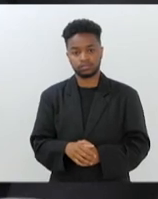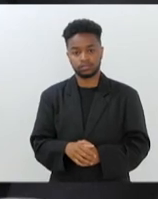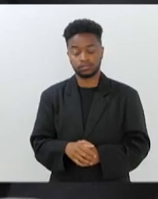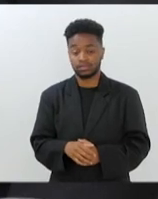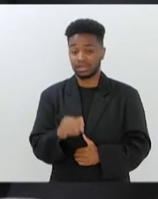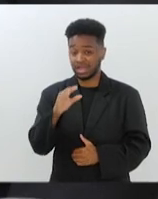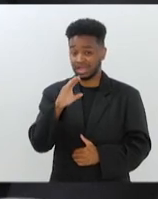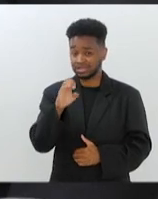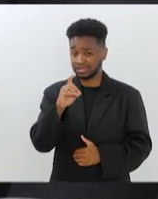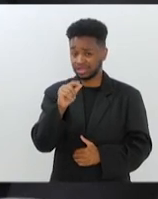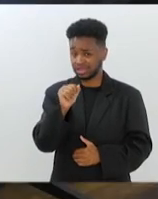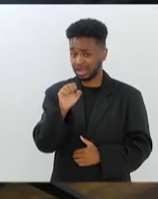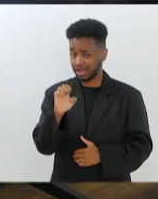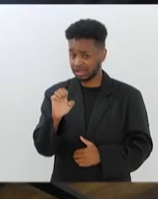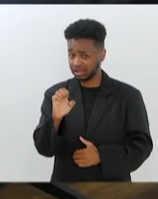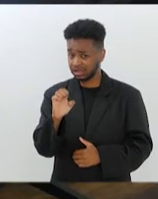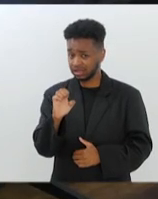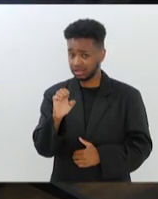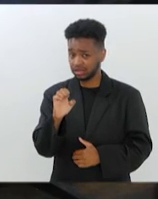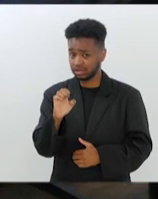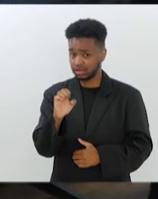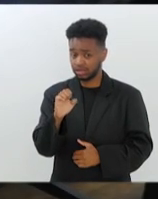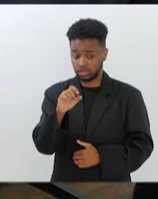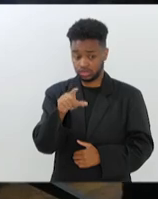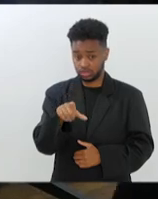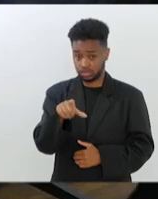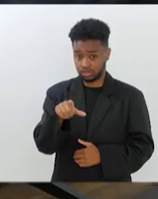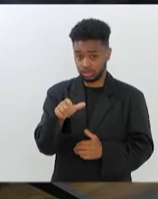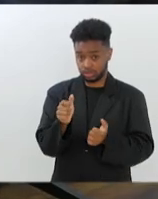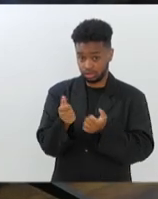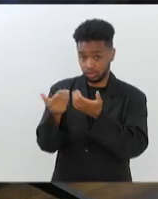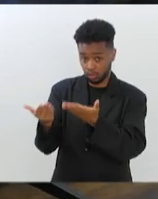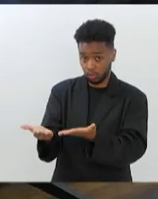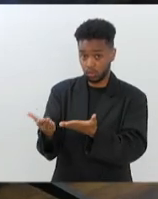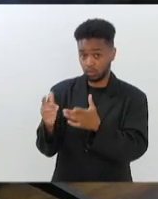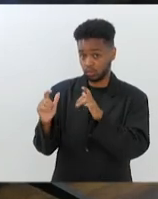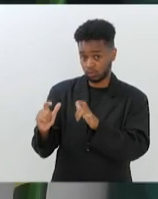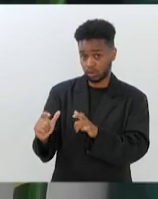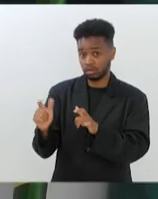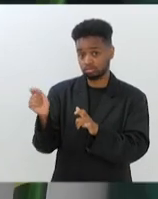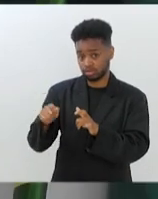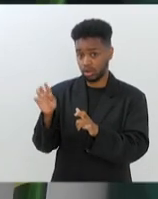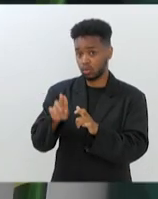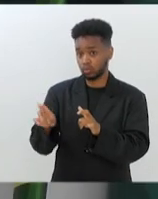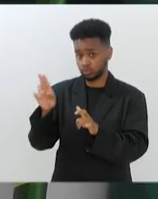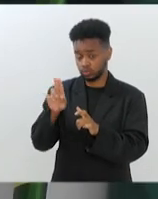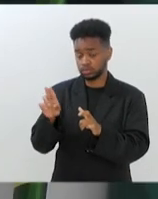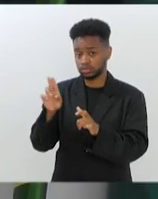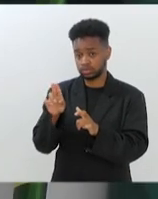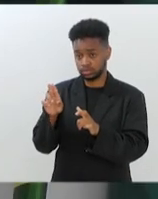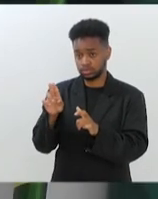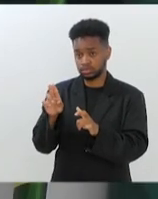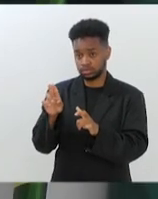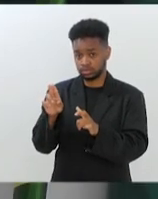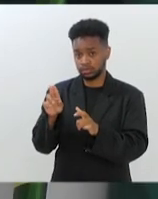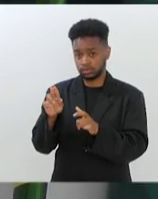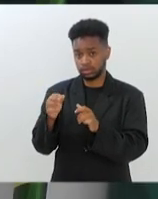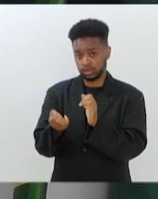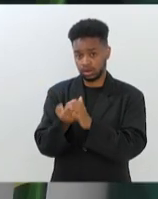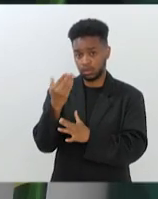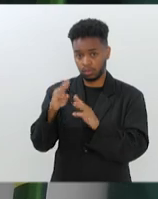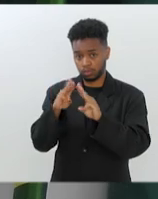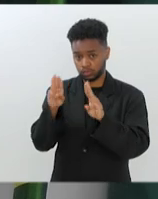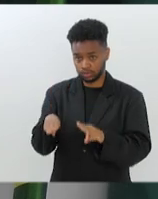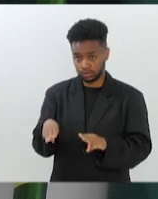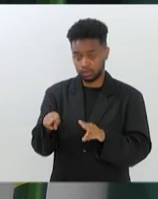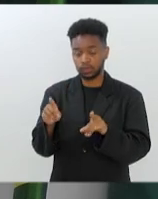cedai a cedai destinou o imóvel doou de para uso dessa para realização do museu